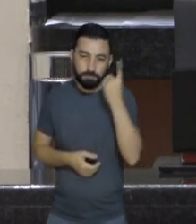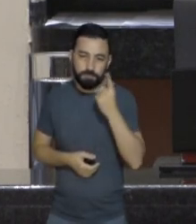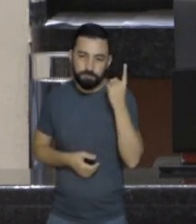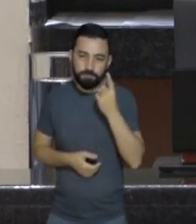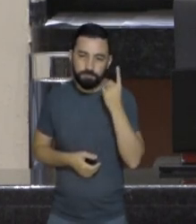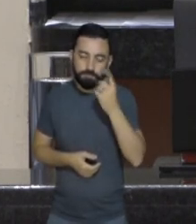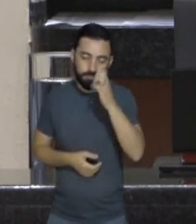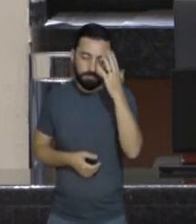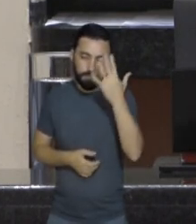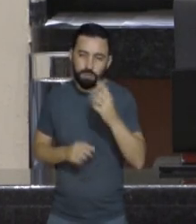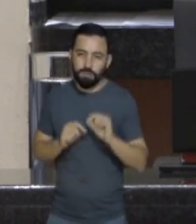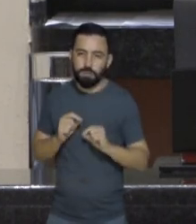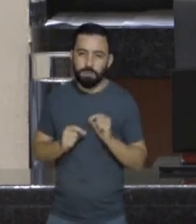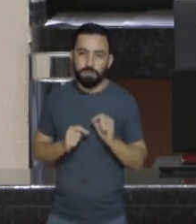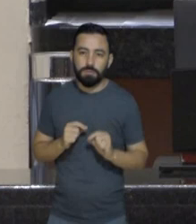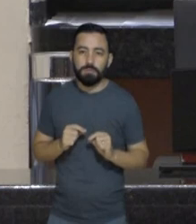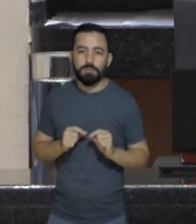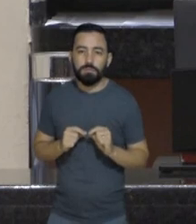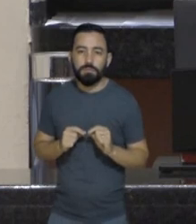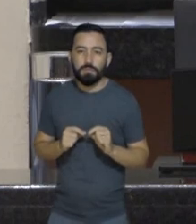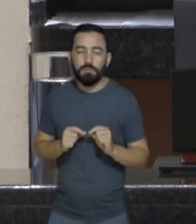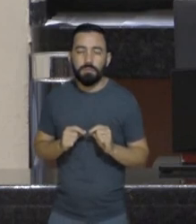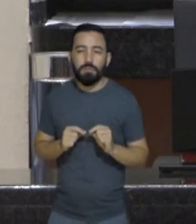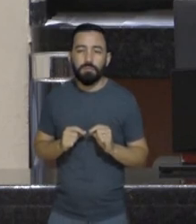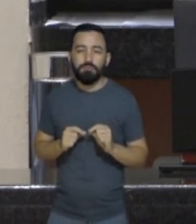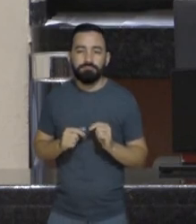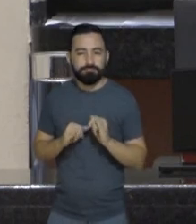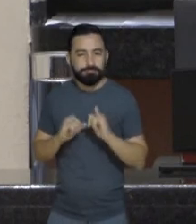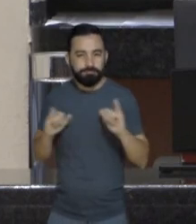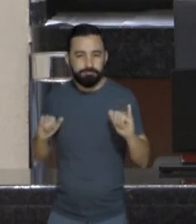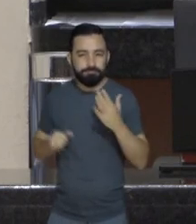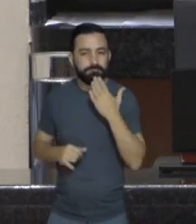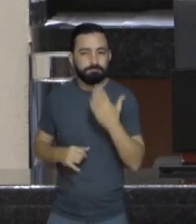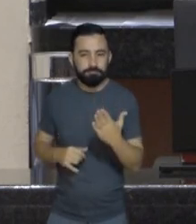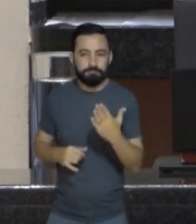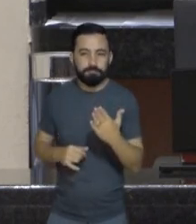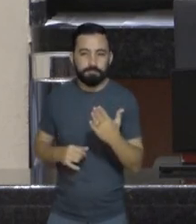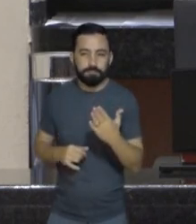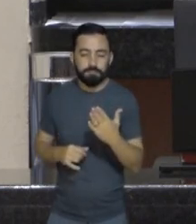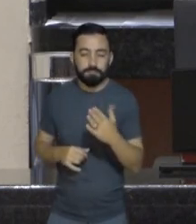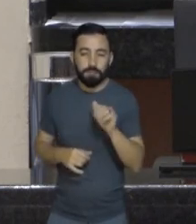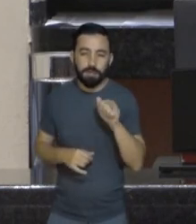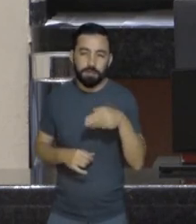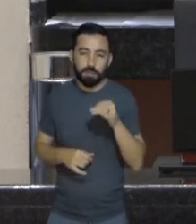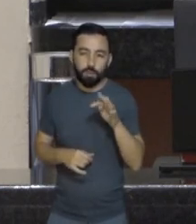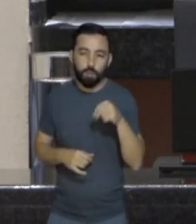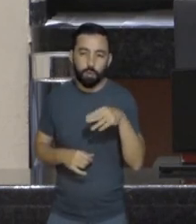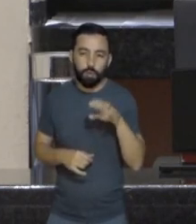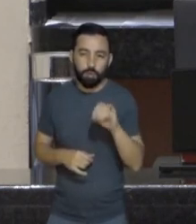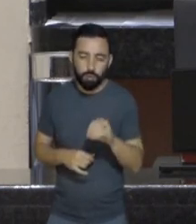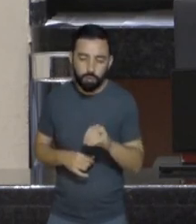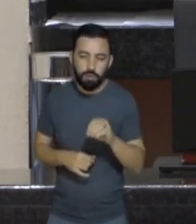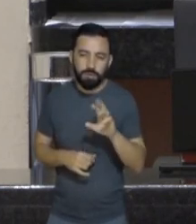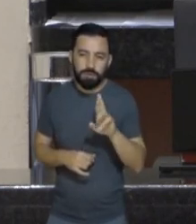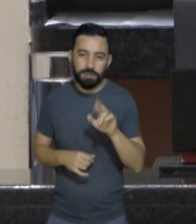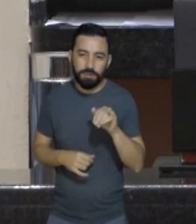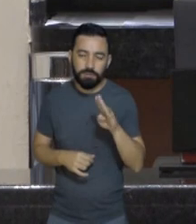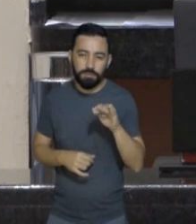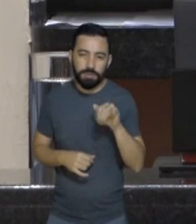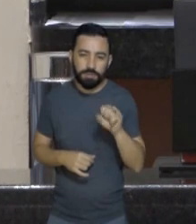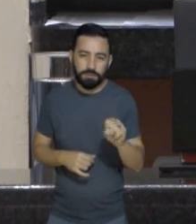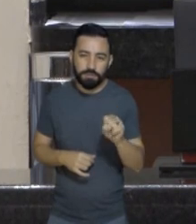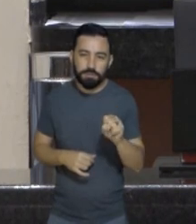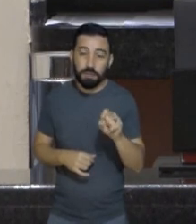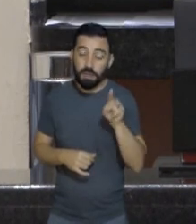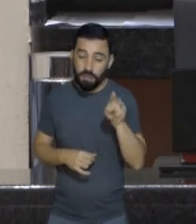Emerson Stein. Manifestando apelo ao senhor Antônio César Ribas, SAS,